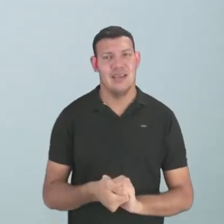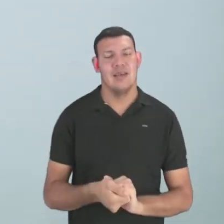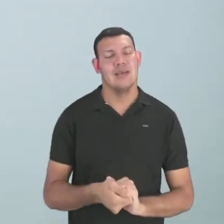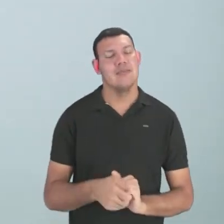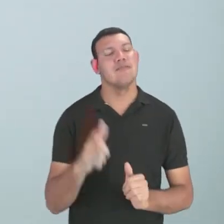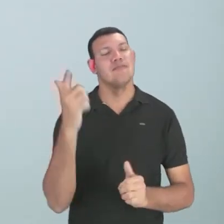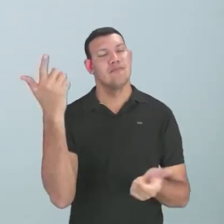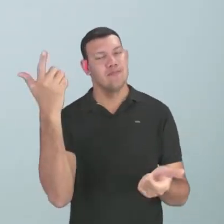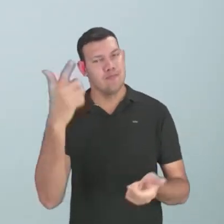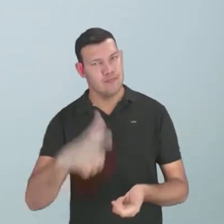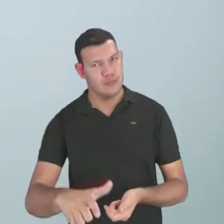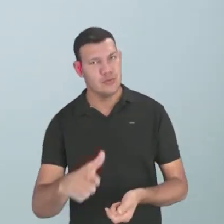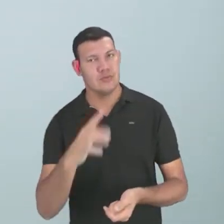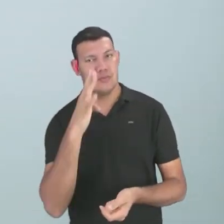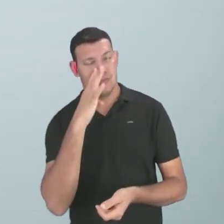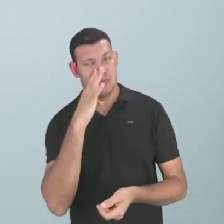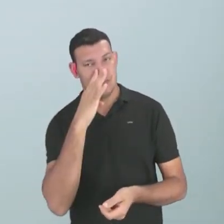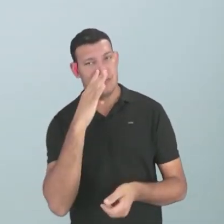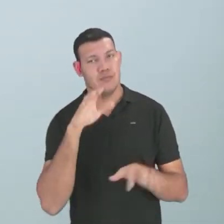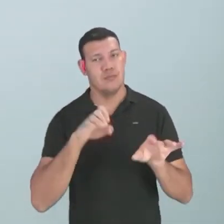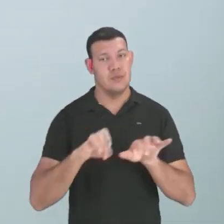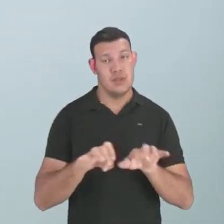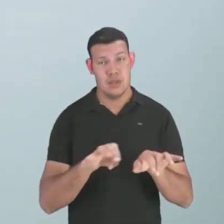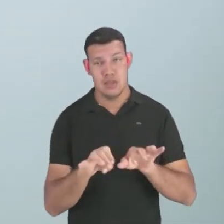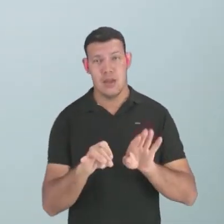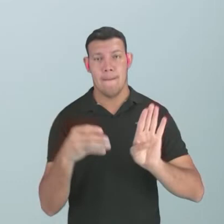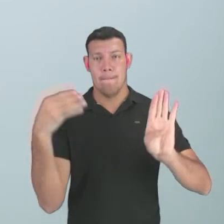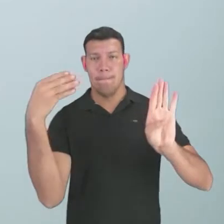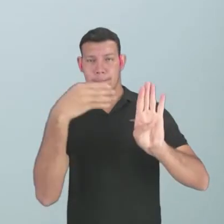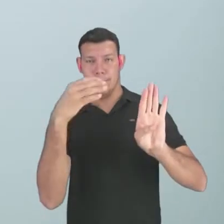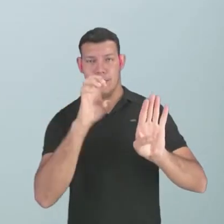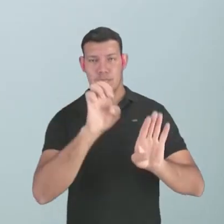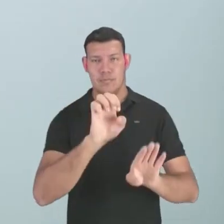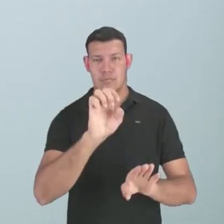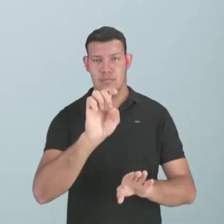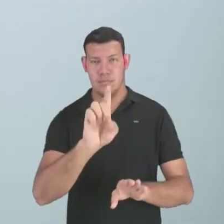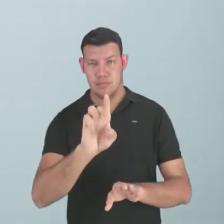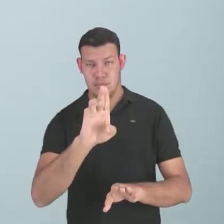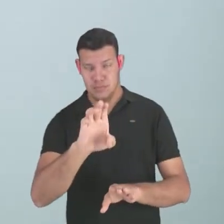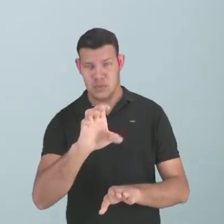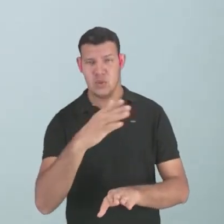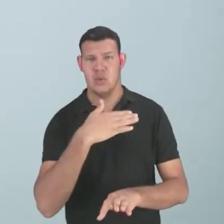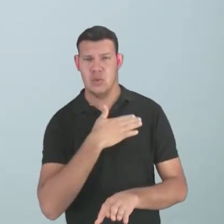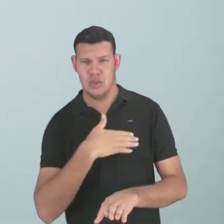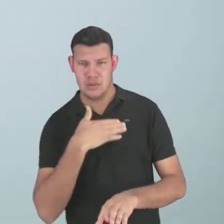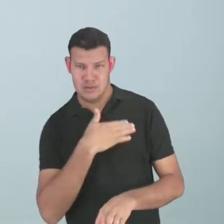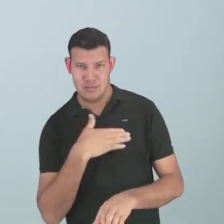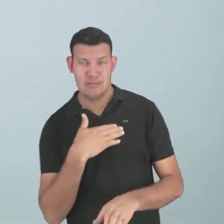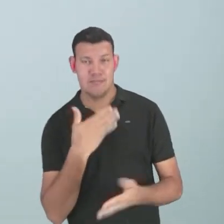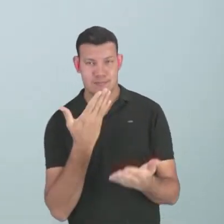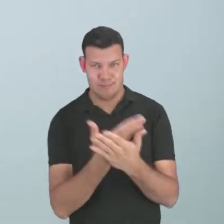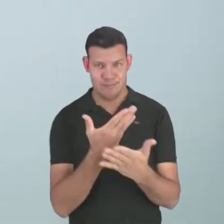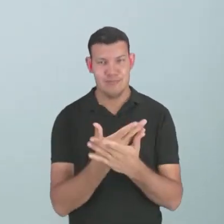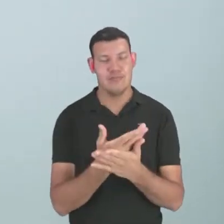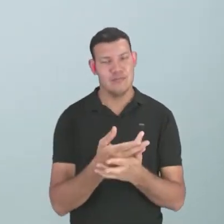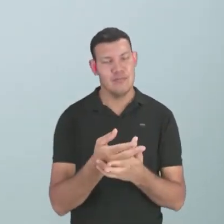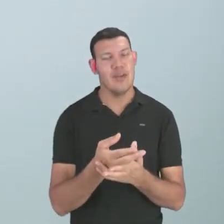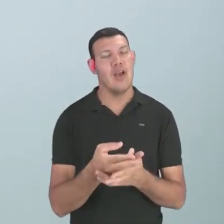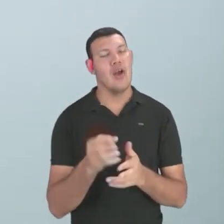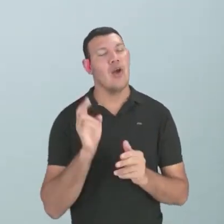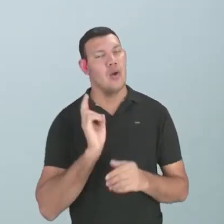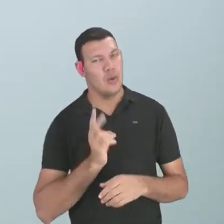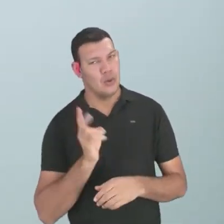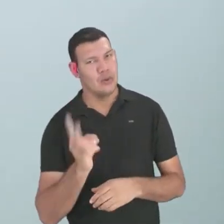assistir novamente essa aula acessando a nossa plataforma Eduque. Se você está gostando das nossas aulas, continue assistindo aqui com a gente, né?